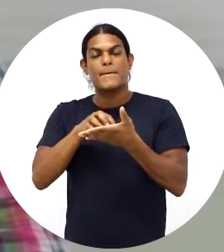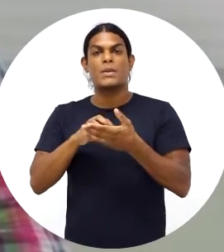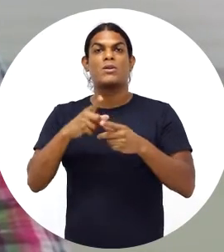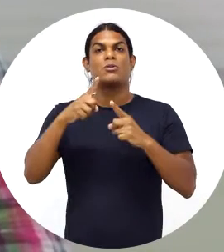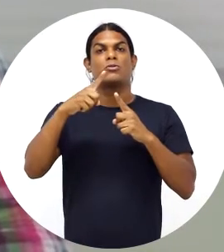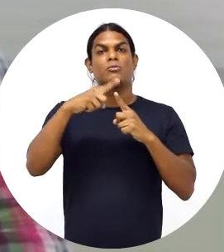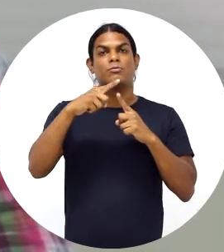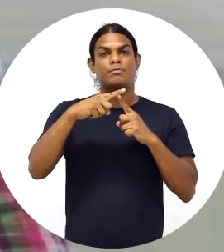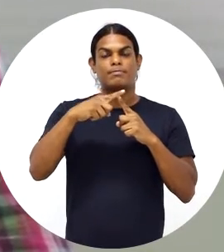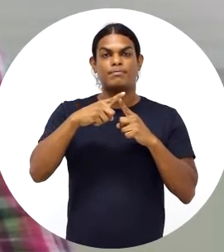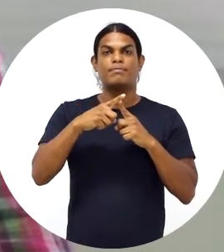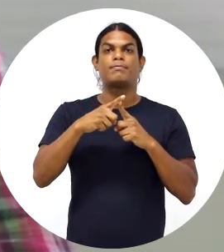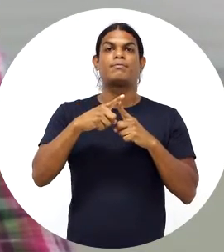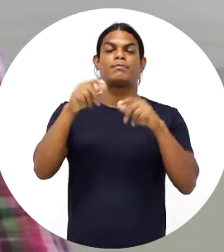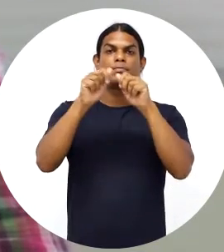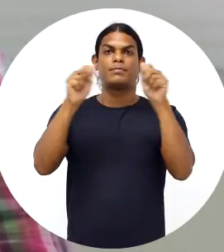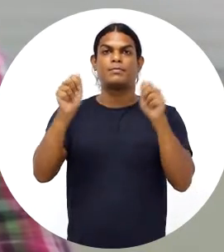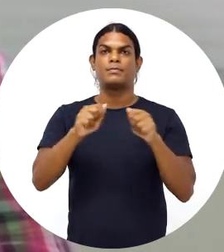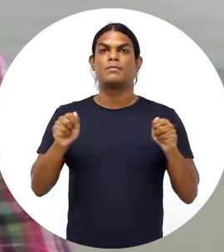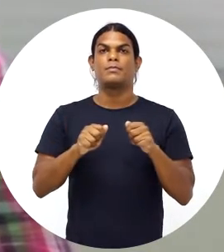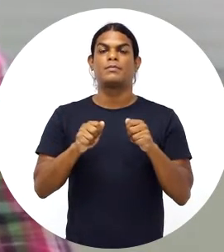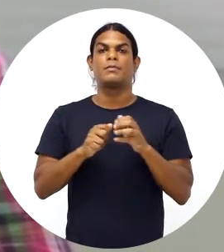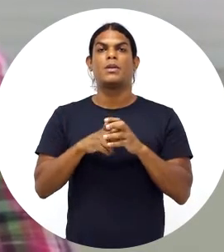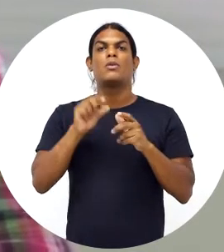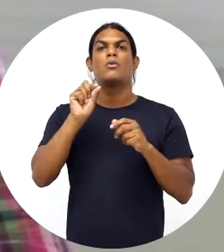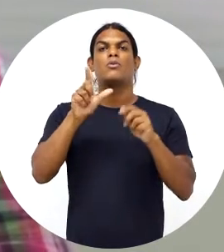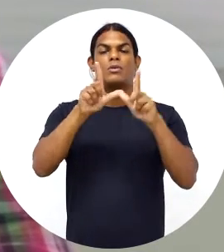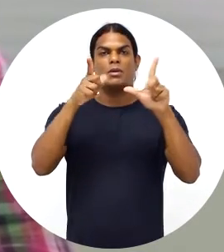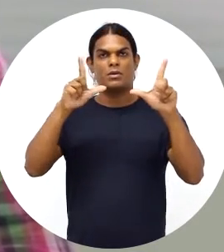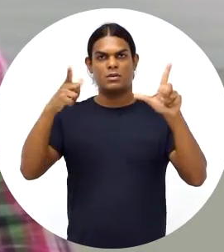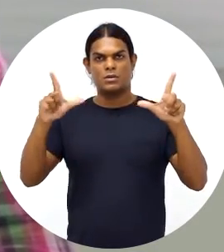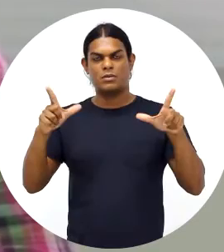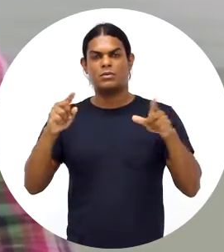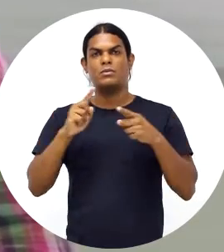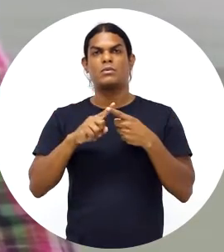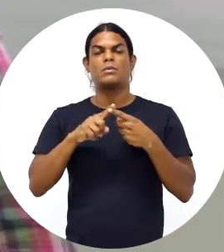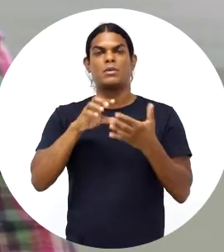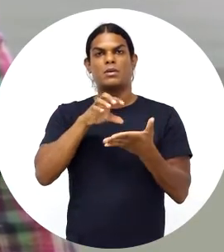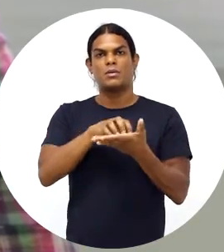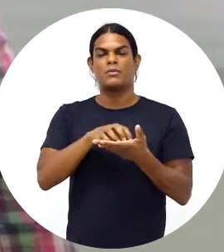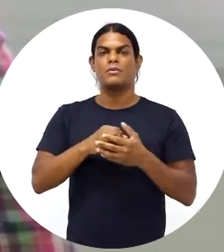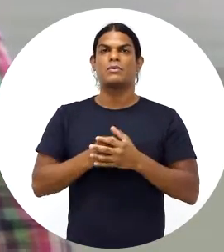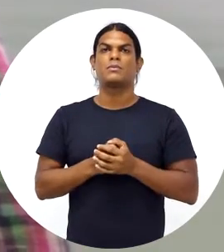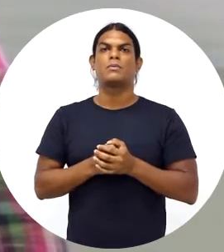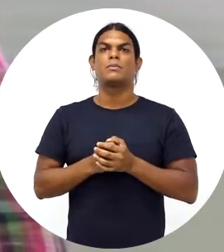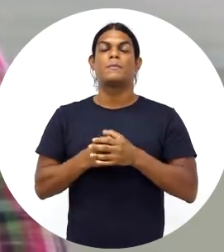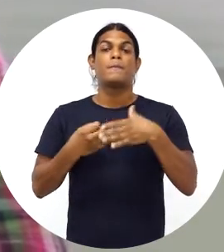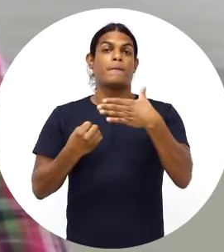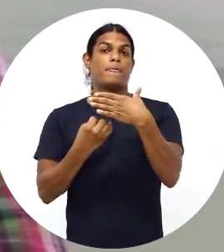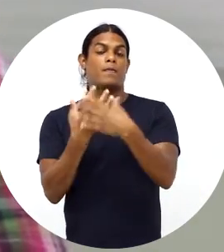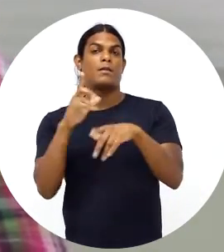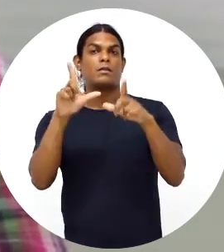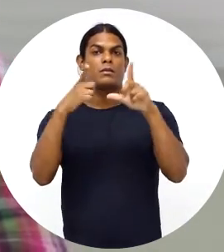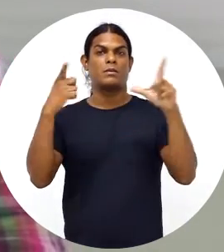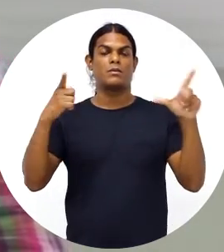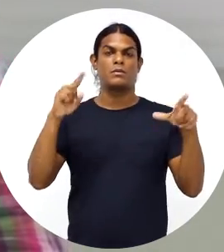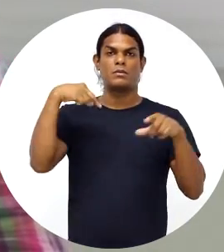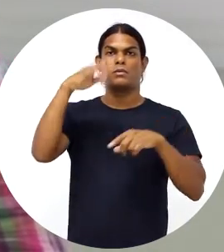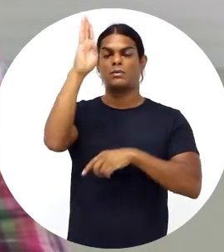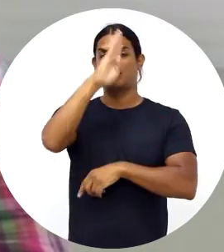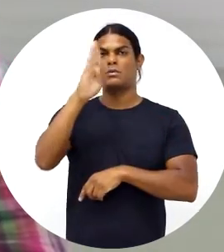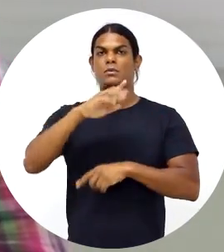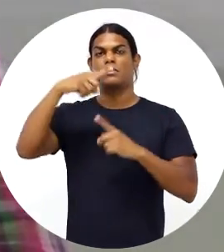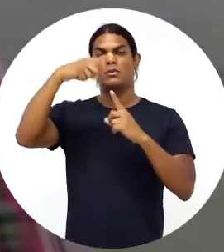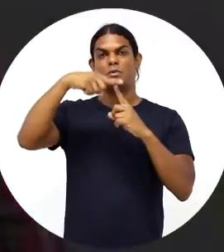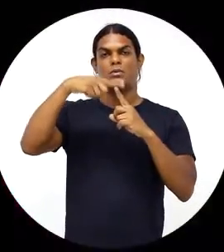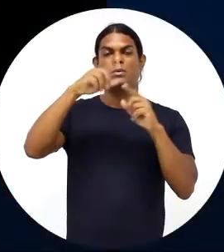de arte, o conceito de literatura e também as suas funções, a origem da literatura brasileira e os tipos